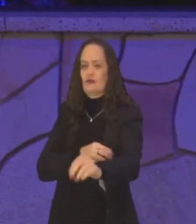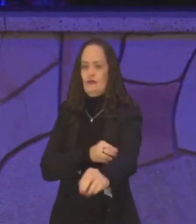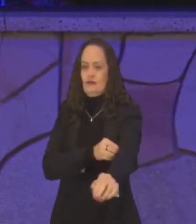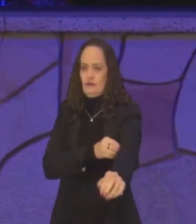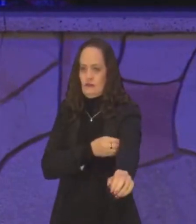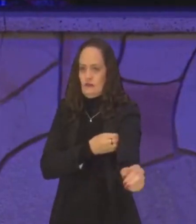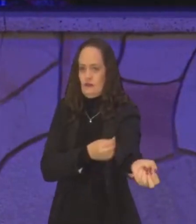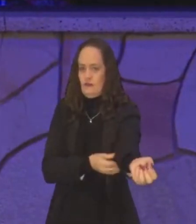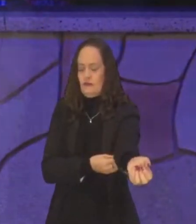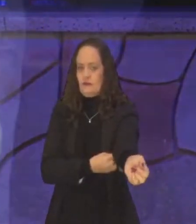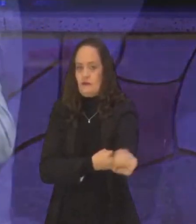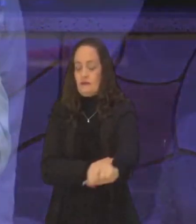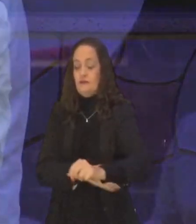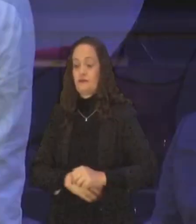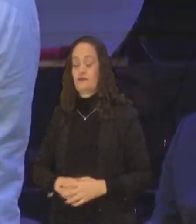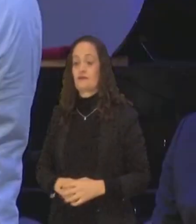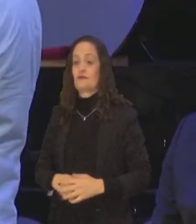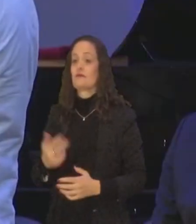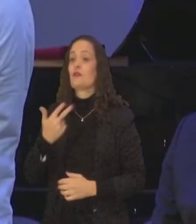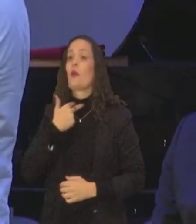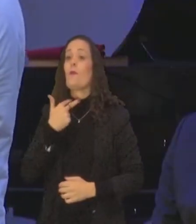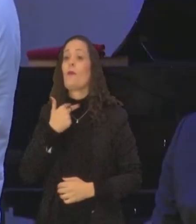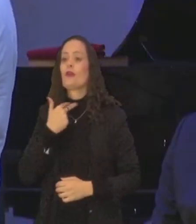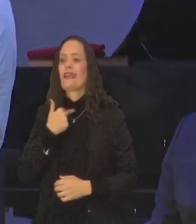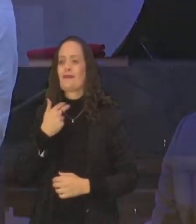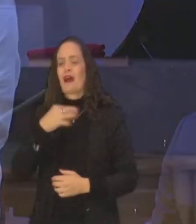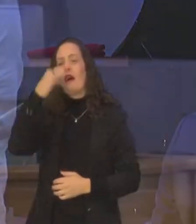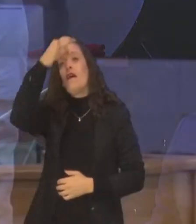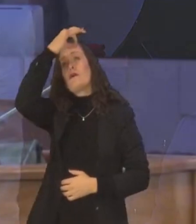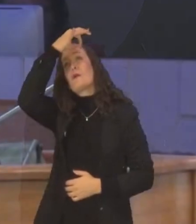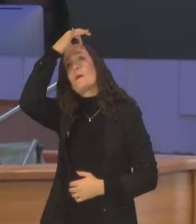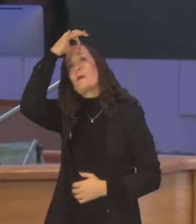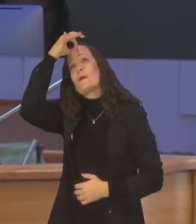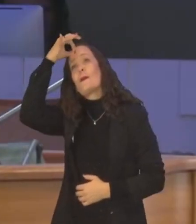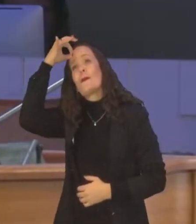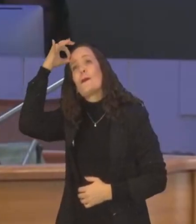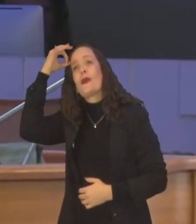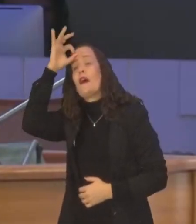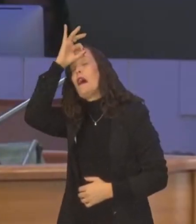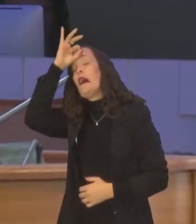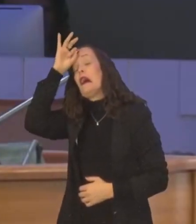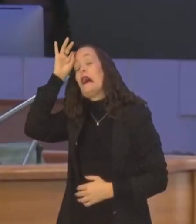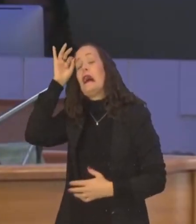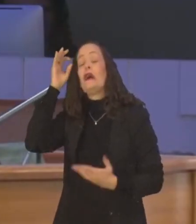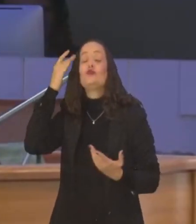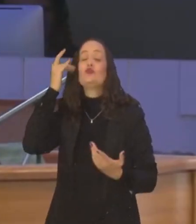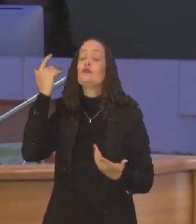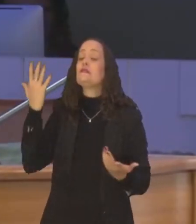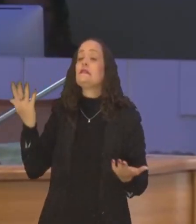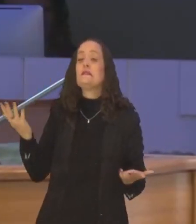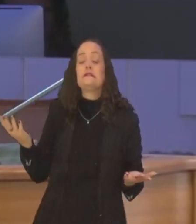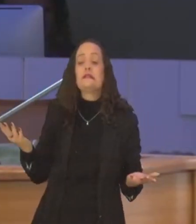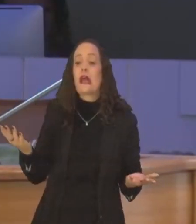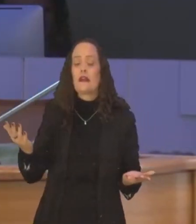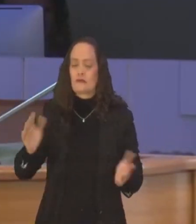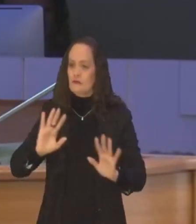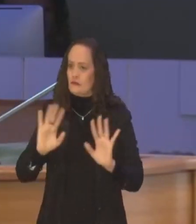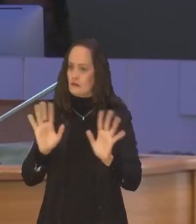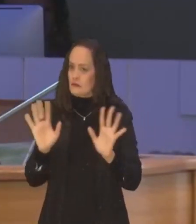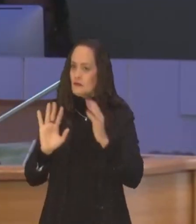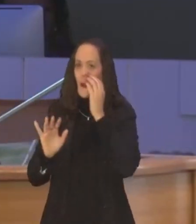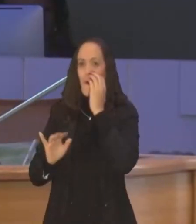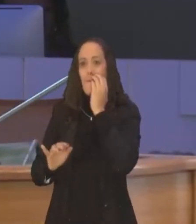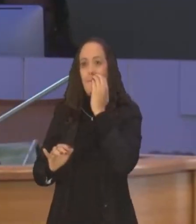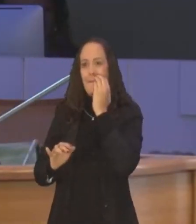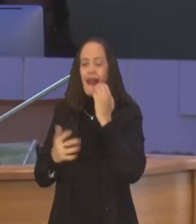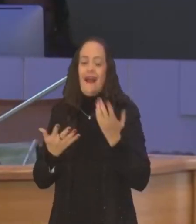espiritual, afastando toda ingenuidade e todo caráter falso e fraudulento de tentar